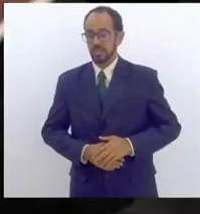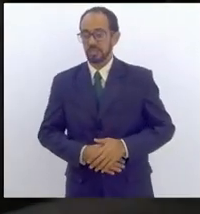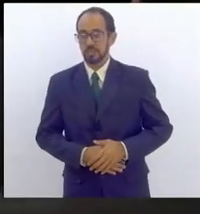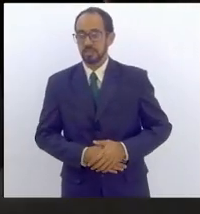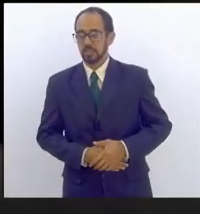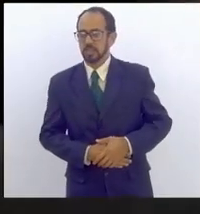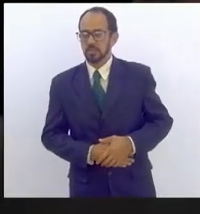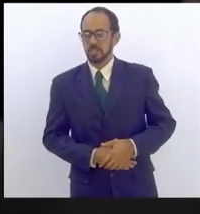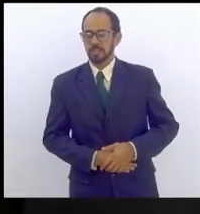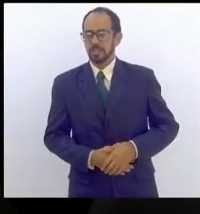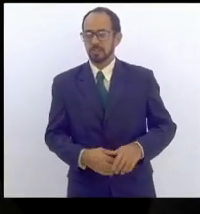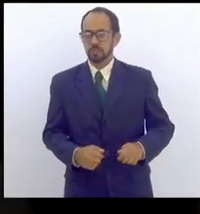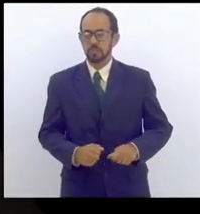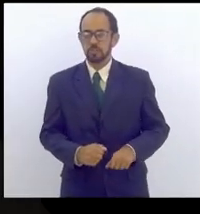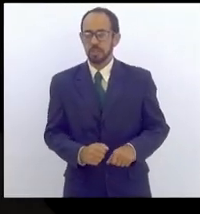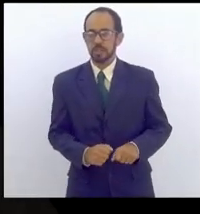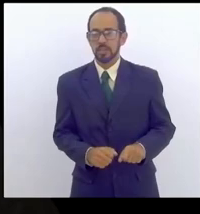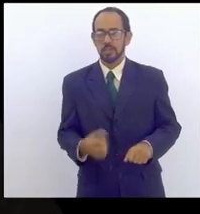Boa noite para todos.